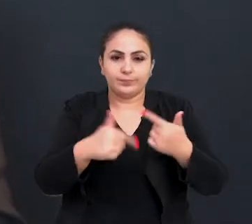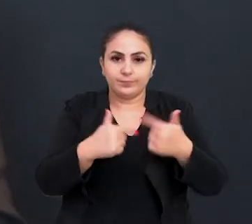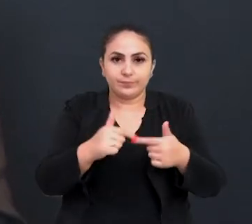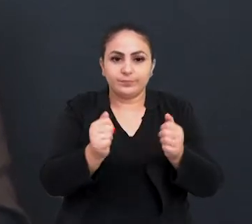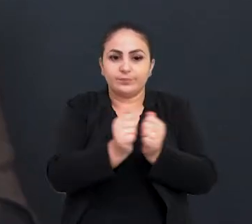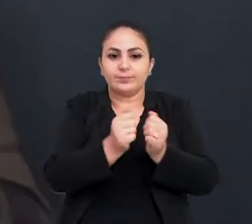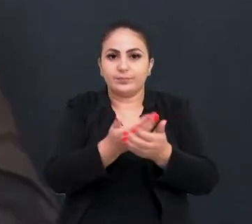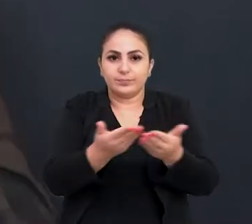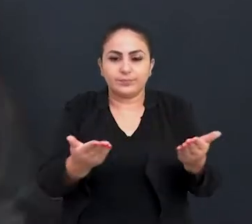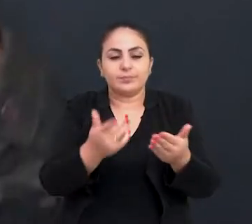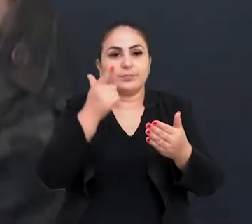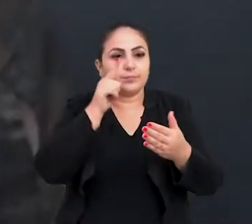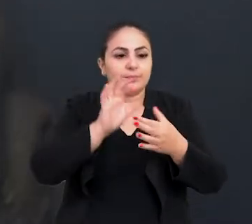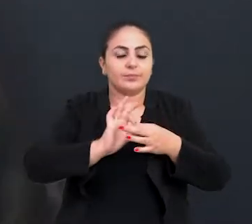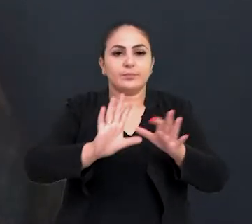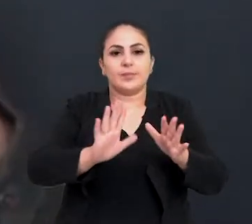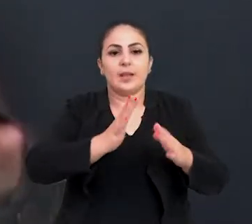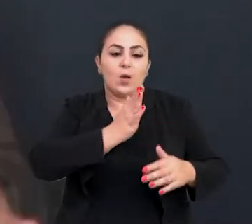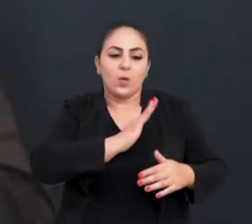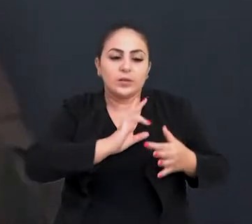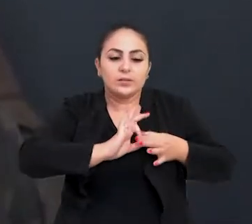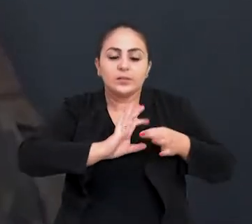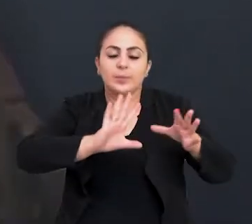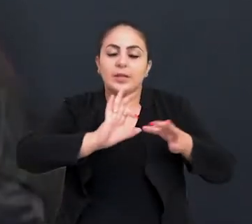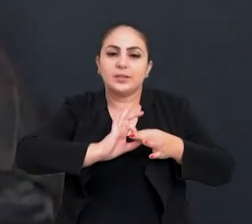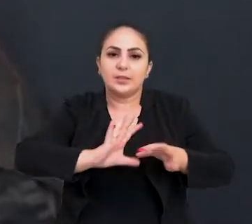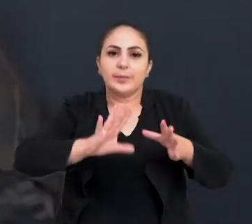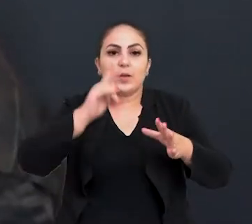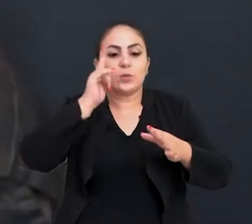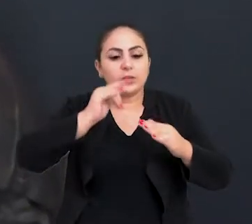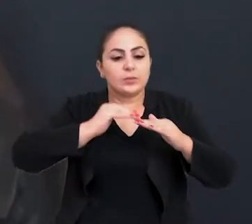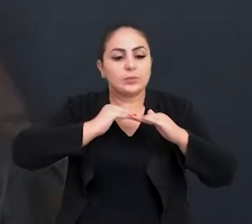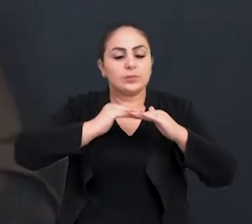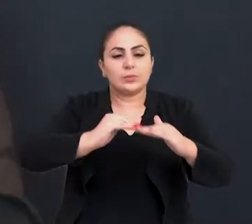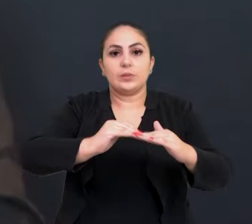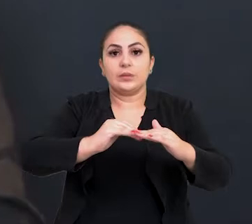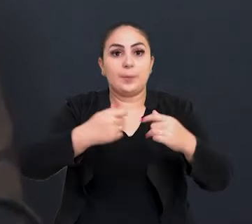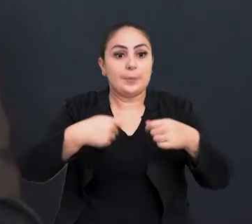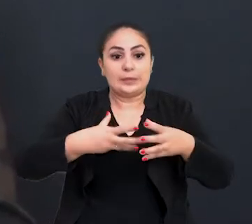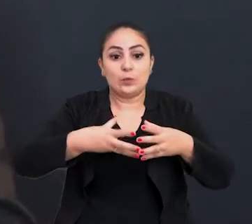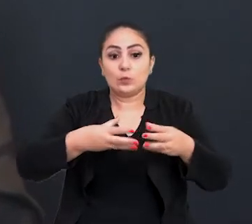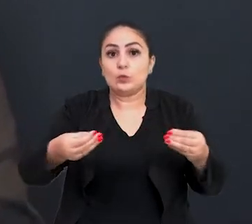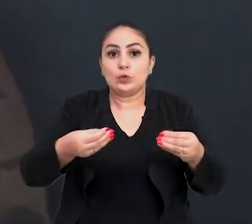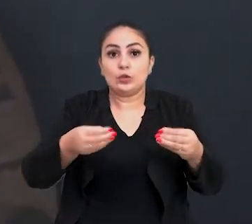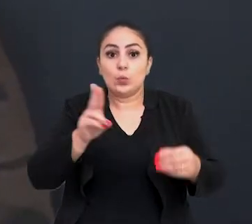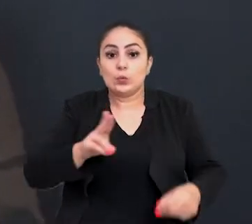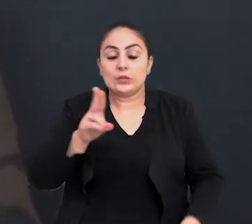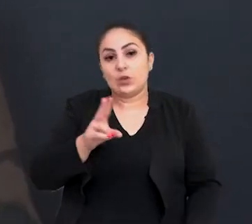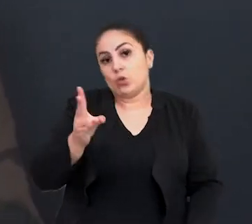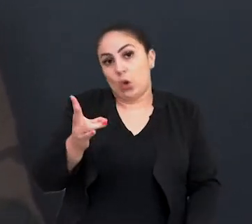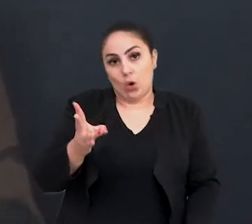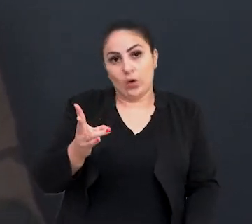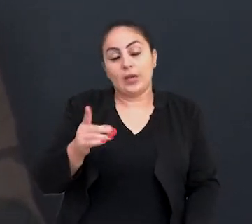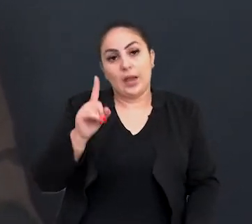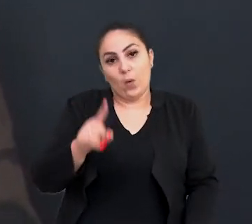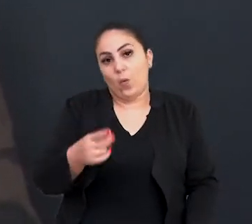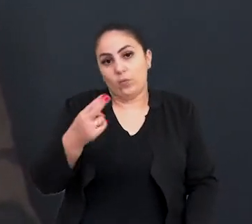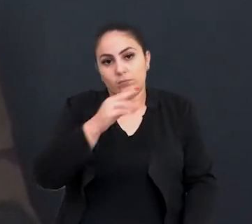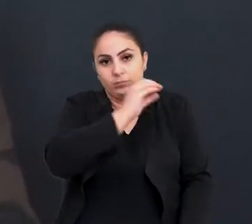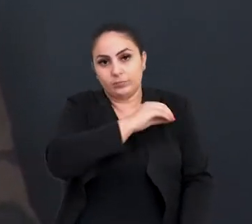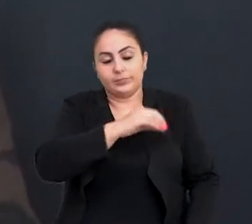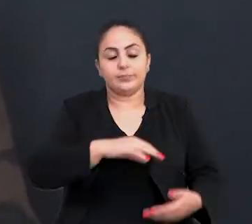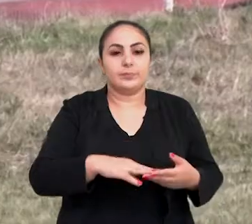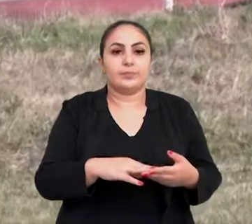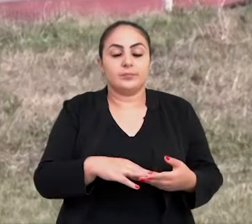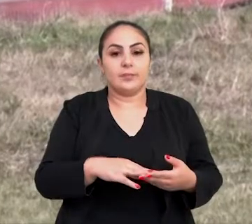tu vai trabalhando, eles vão liberando o coração e vão se estabilizando e não precisando dessa fuga, né? Que a gente considera que é a